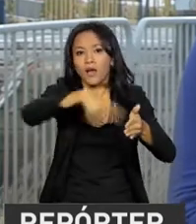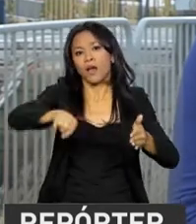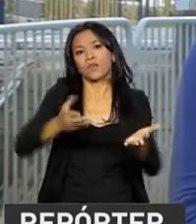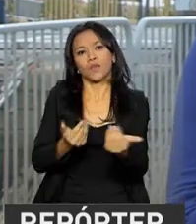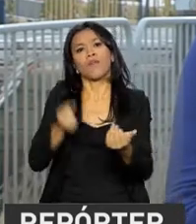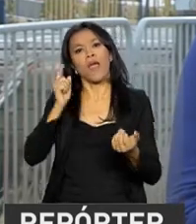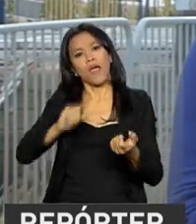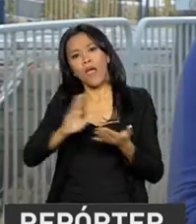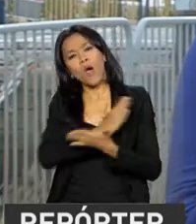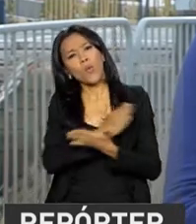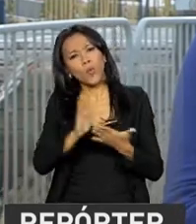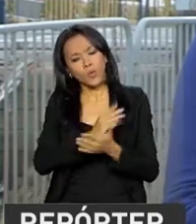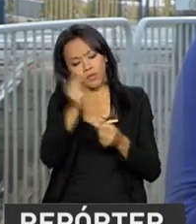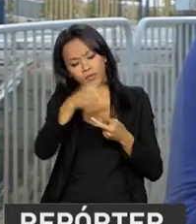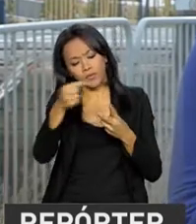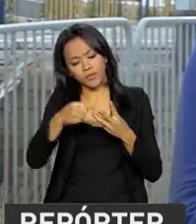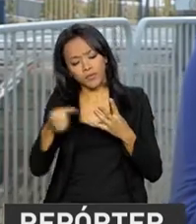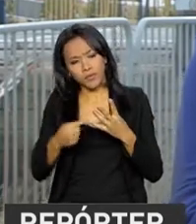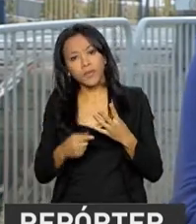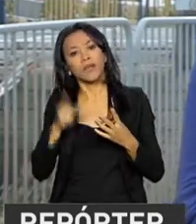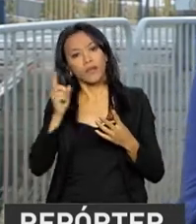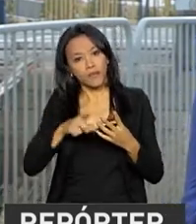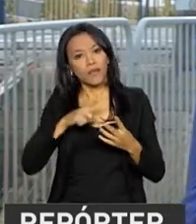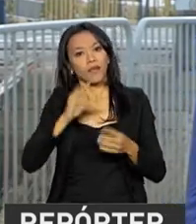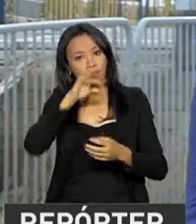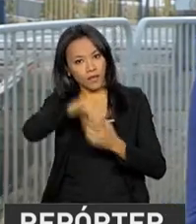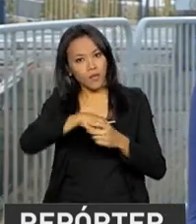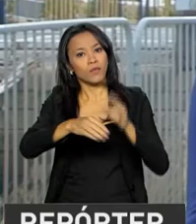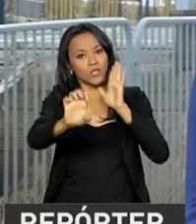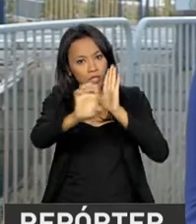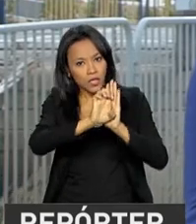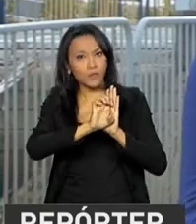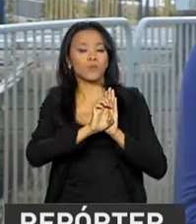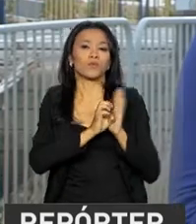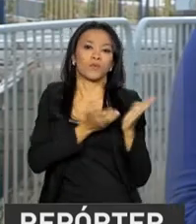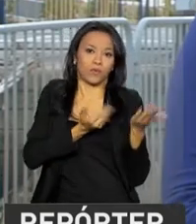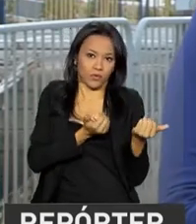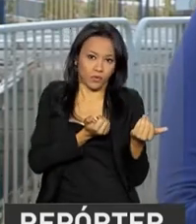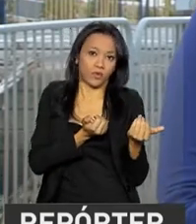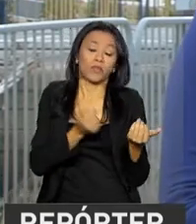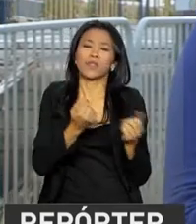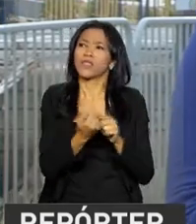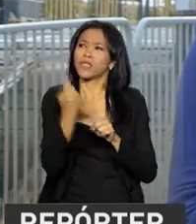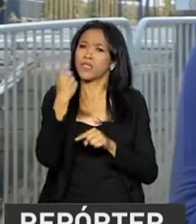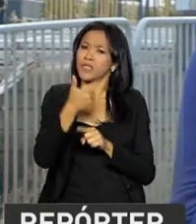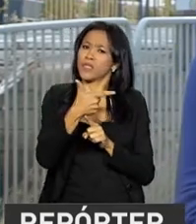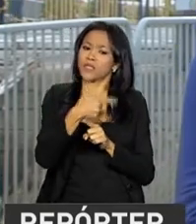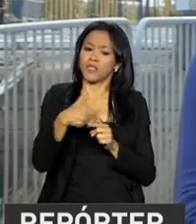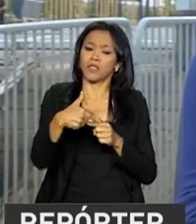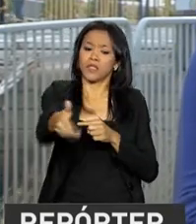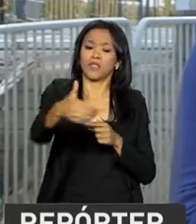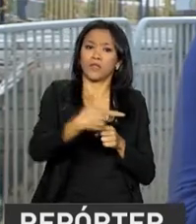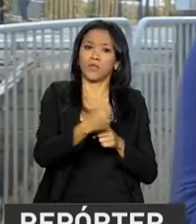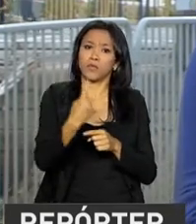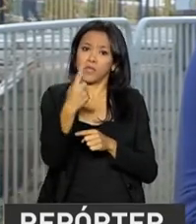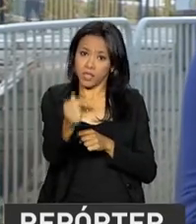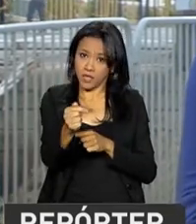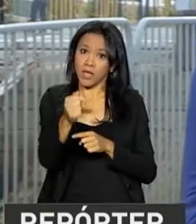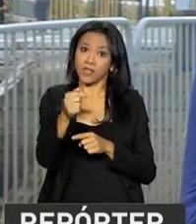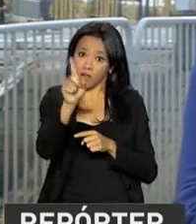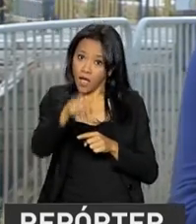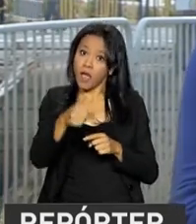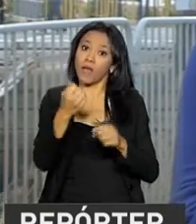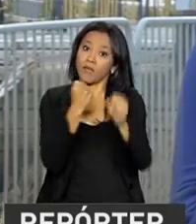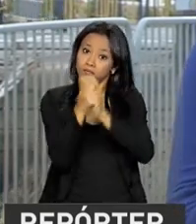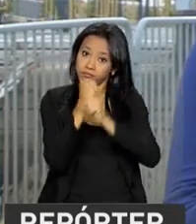Esses são apenas alguns dos itens defendidos pelo Estatuto da Juventude, que em 2017 completa 4 anos. O documento